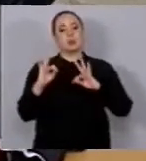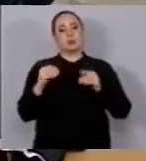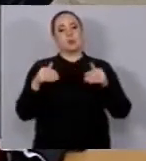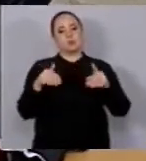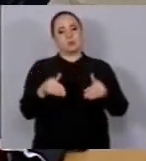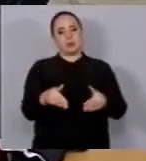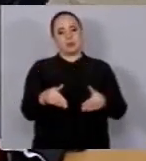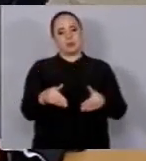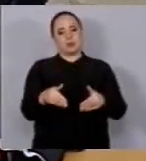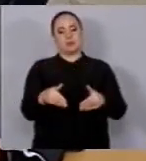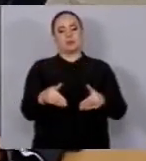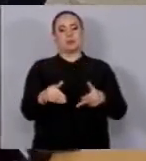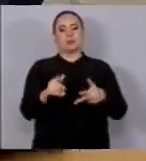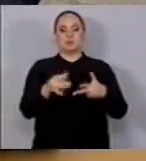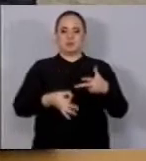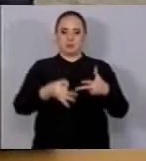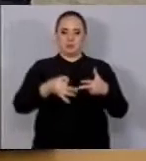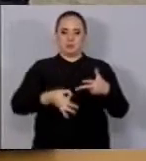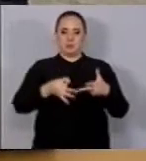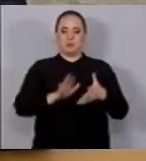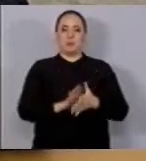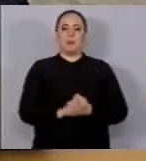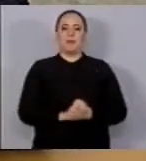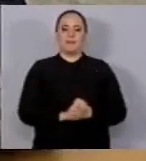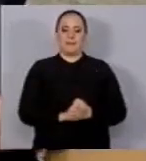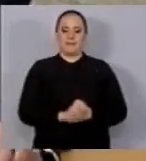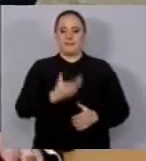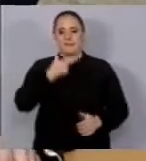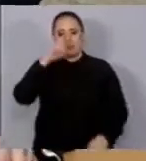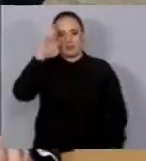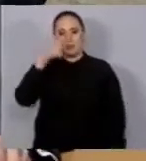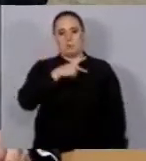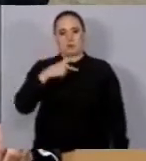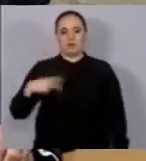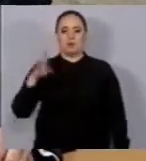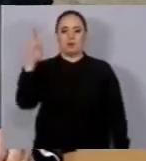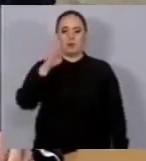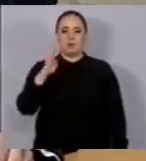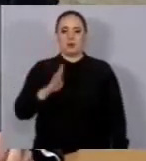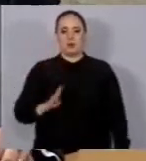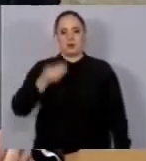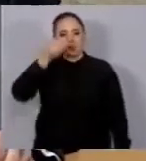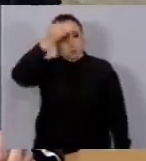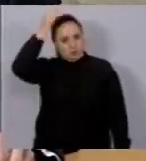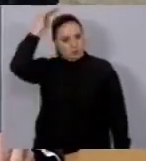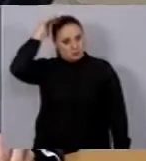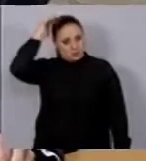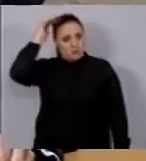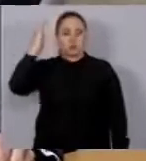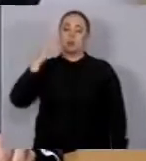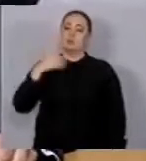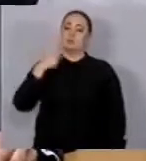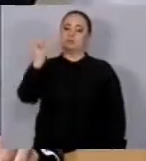do Poder Judiciário. Excelentíssimo senhor presidente da República, Michel Temer, na pessoa